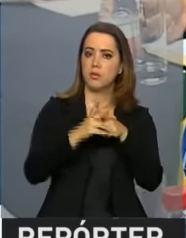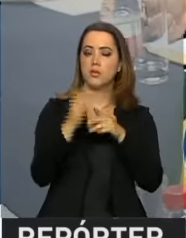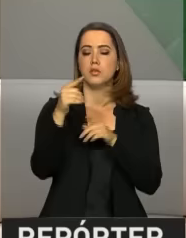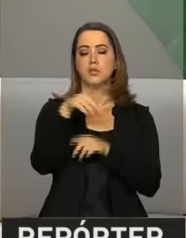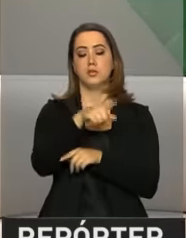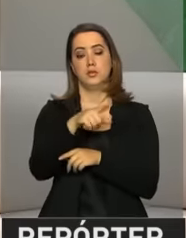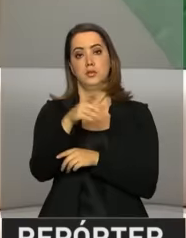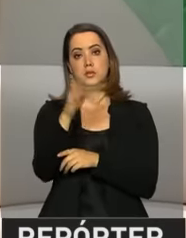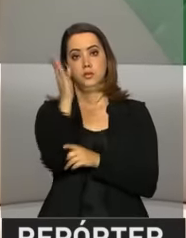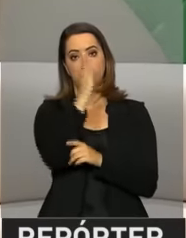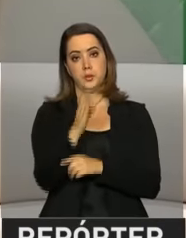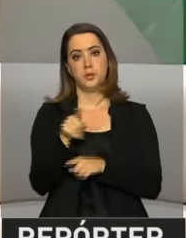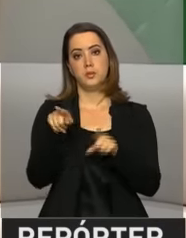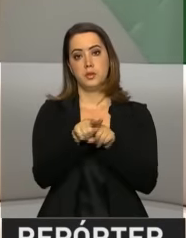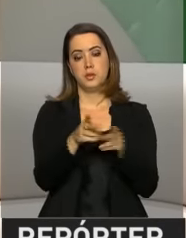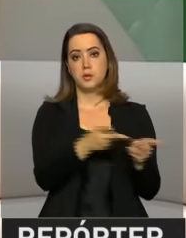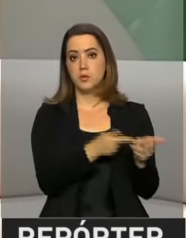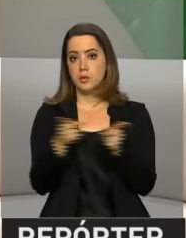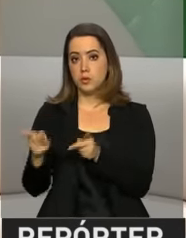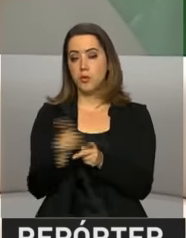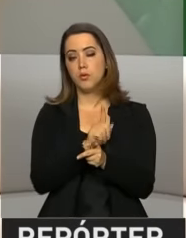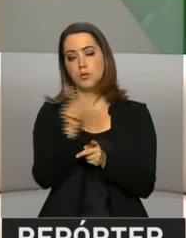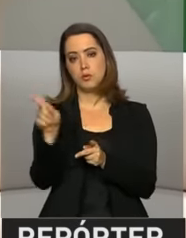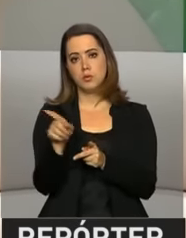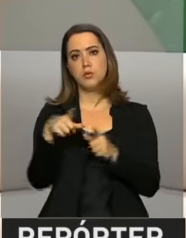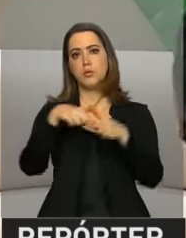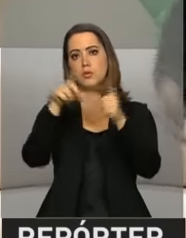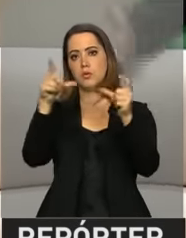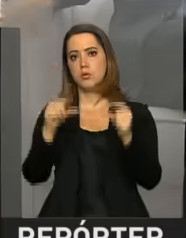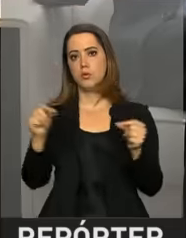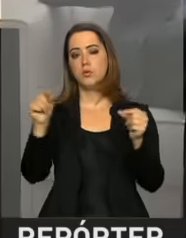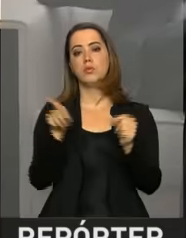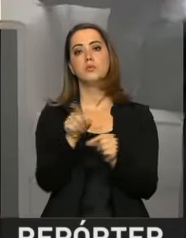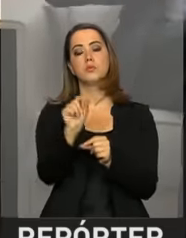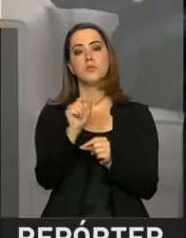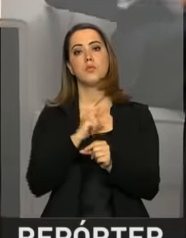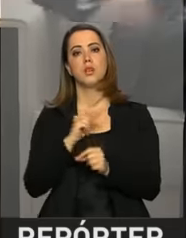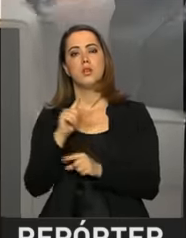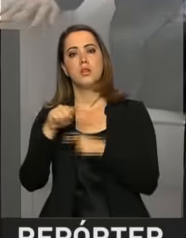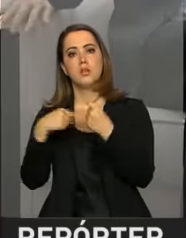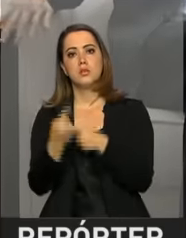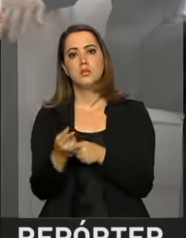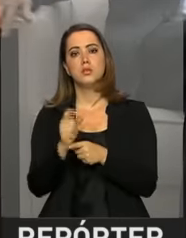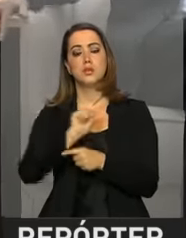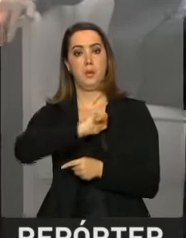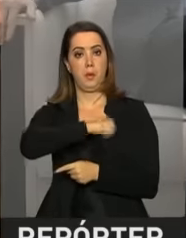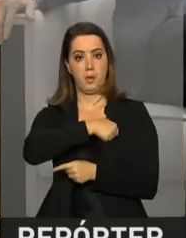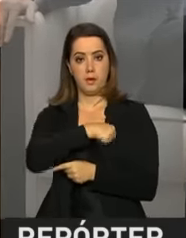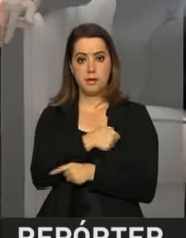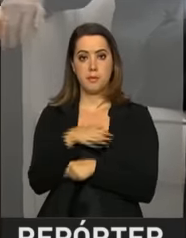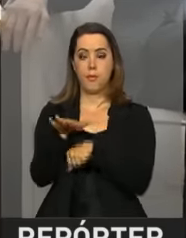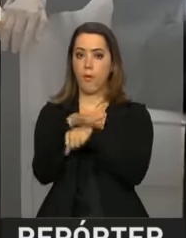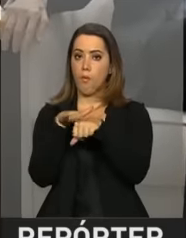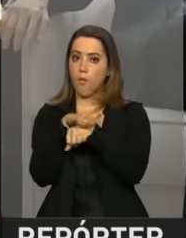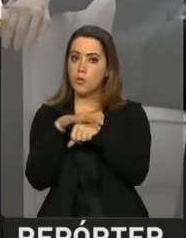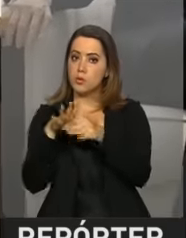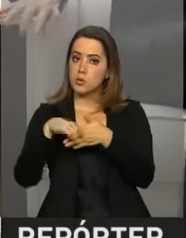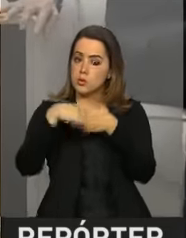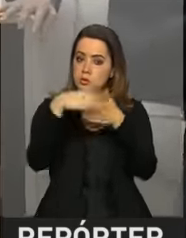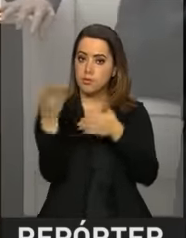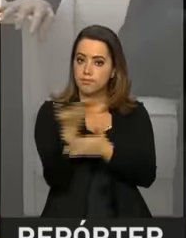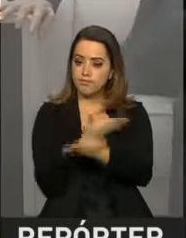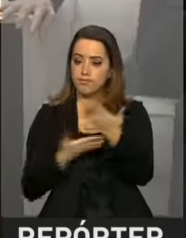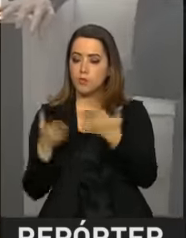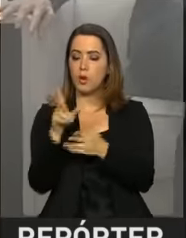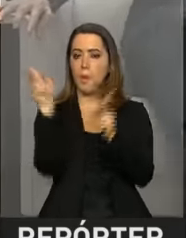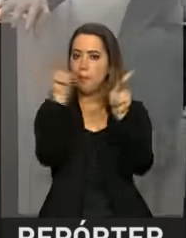Japão. Na conversa com o primeiro-ministro espanhol, Mariano Rajoy, os líderes manifestaram apoio ao acordo de paz na